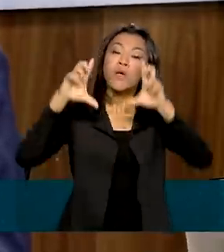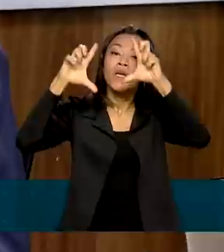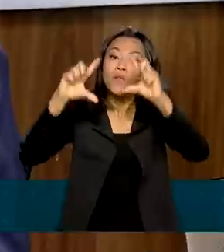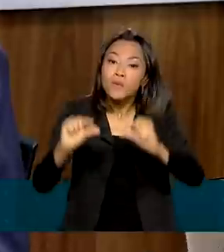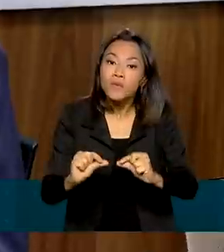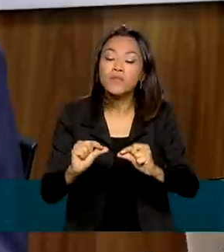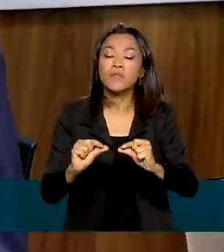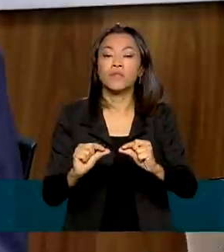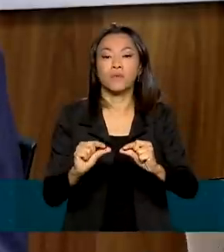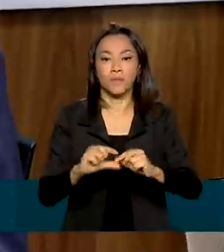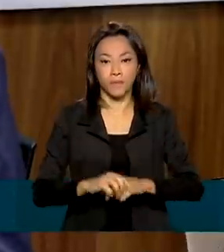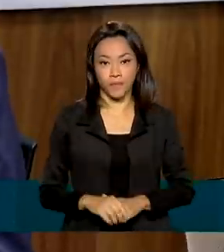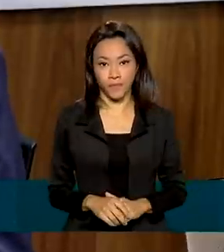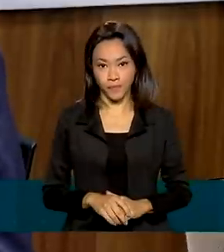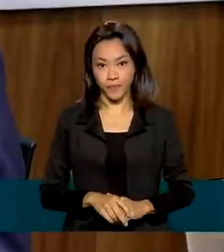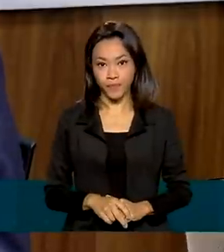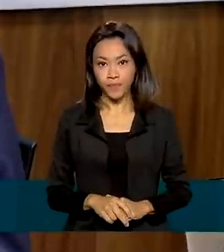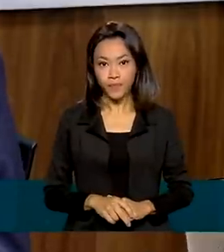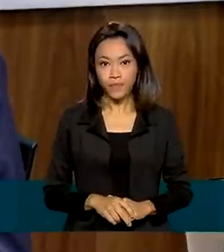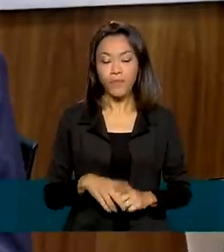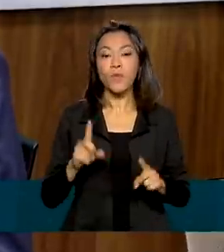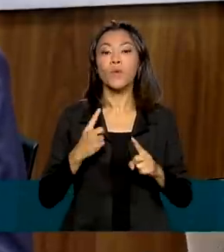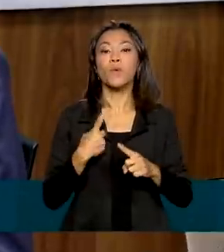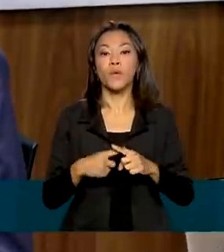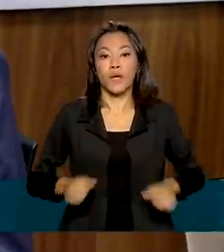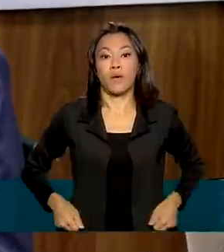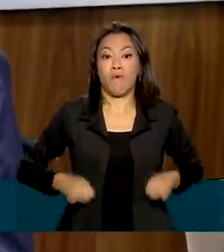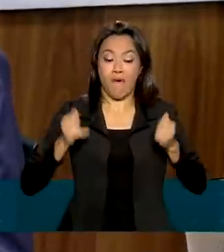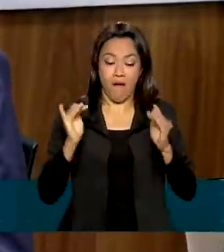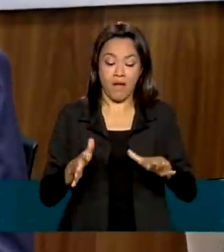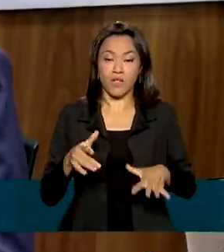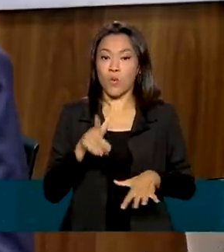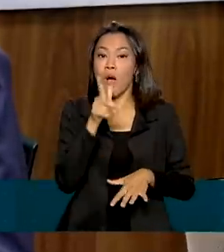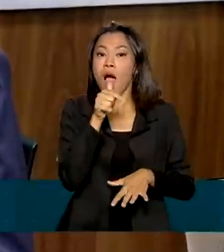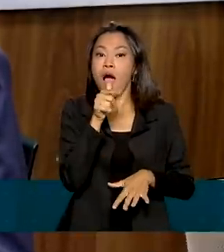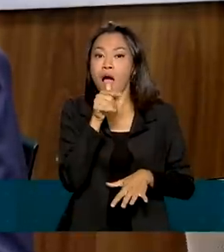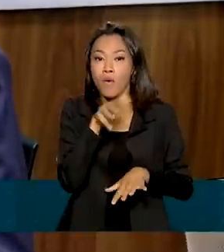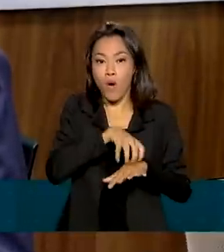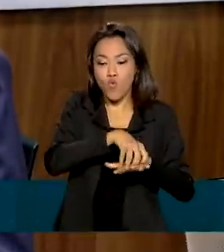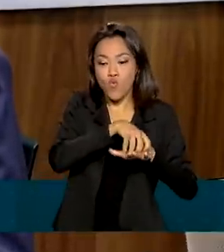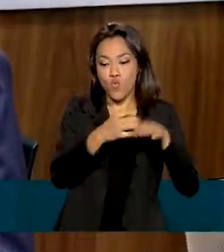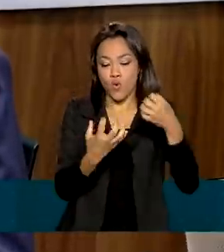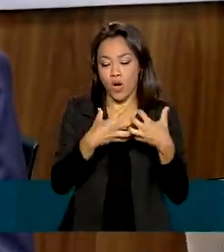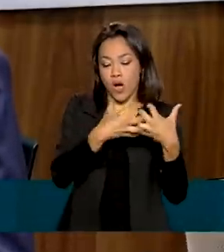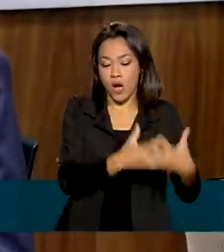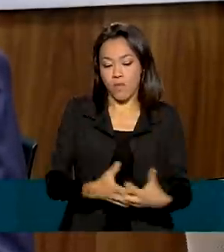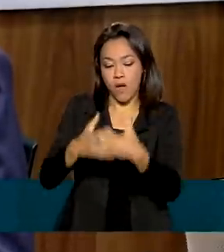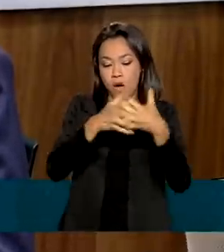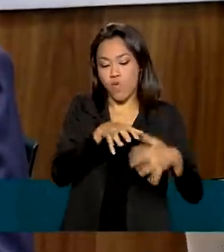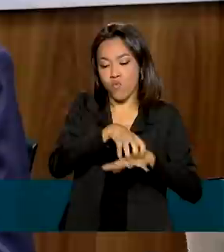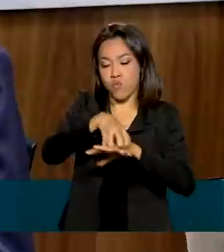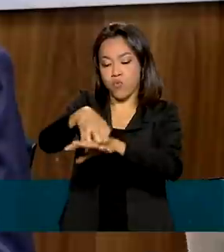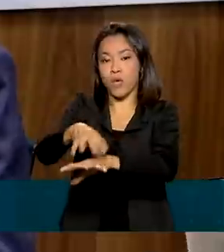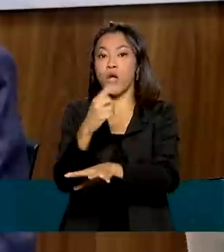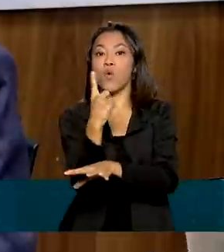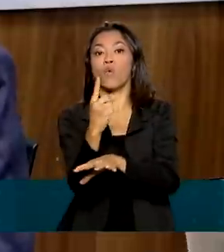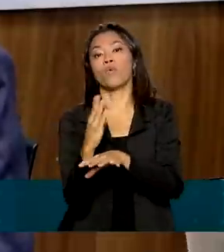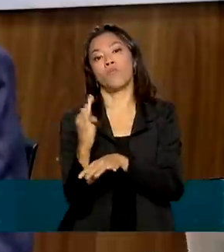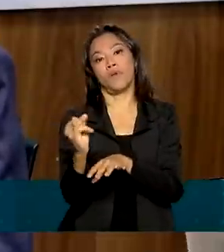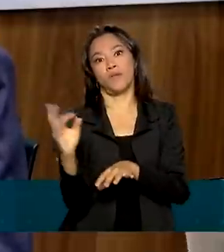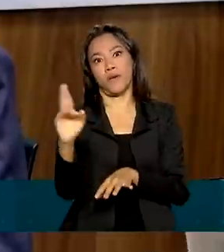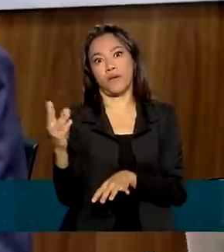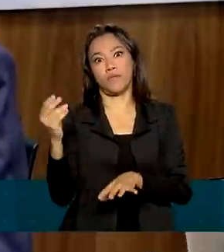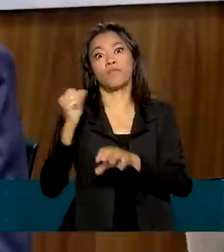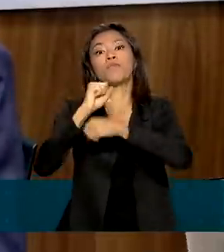diminuindo o gasto o carro-pipa que chega nós um bilhão de reais por ano Estamos